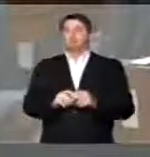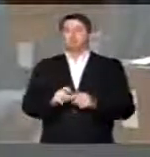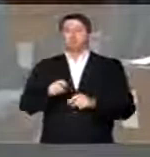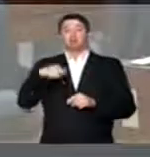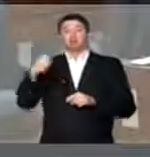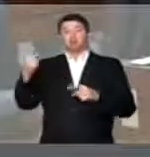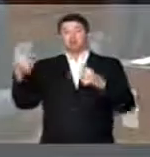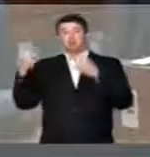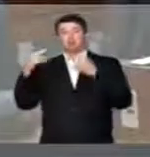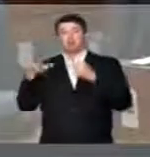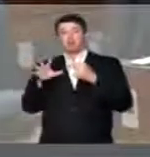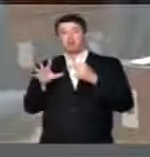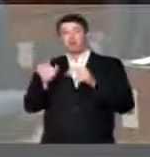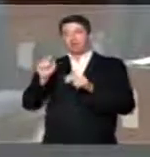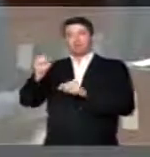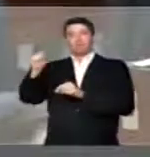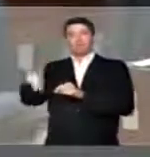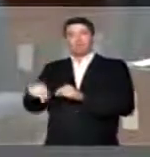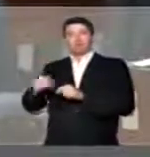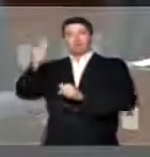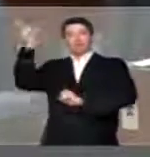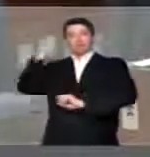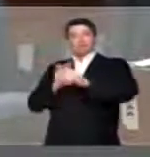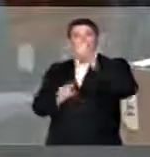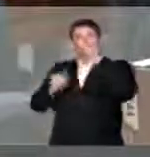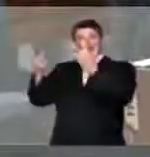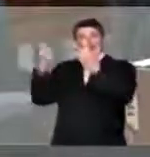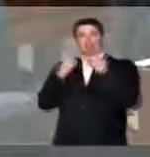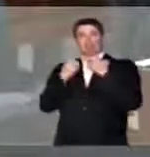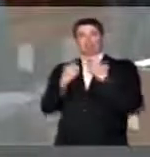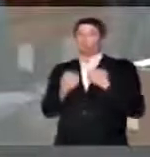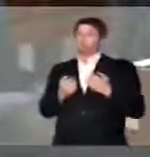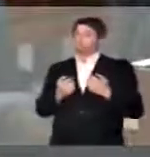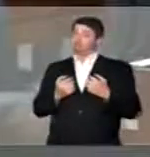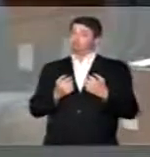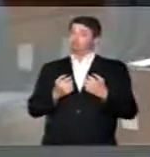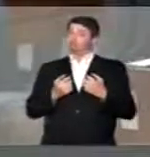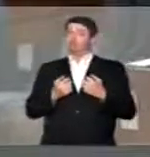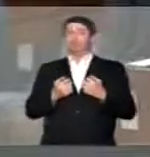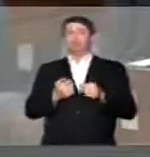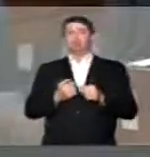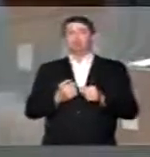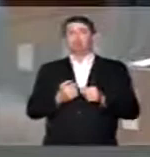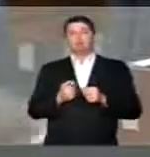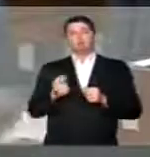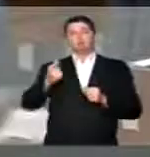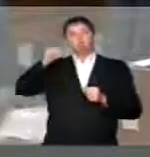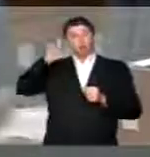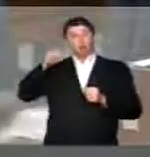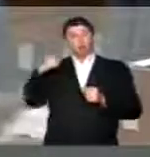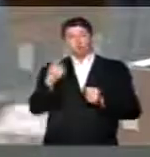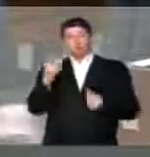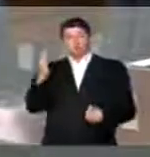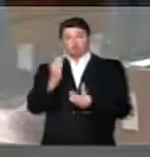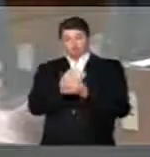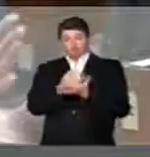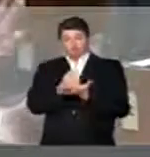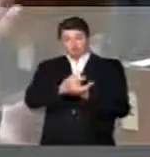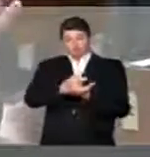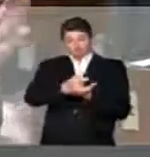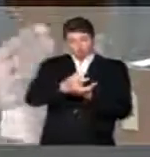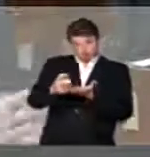planta vento, colhe tempestade. Ontem aqui, nós estávamos julgando um